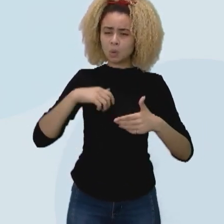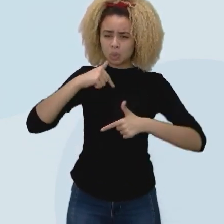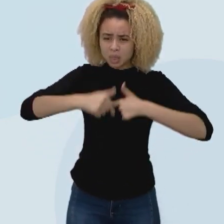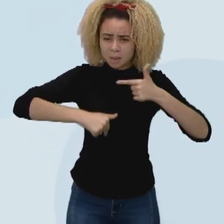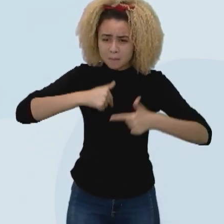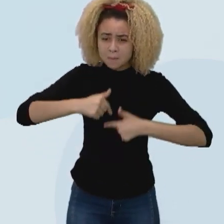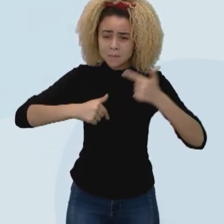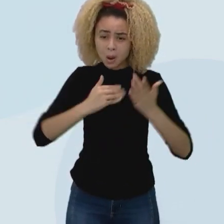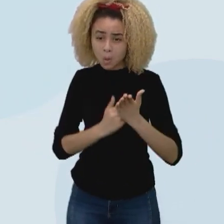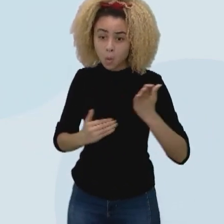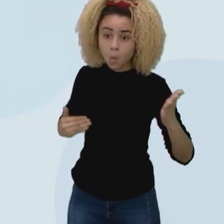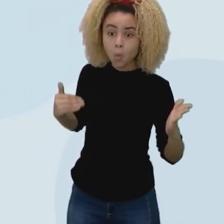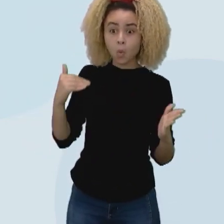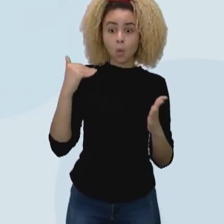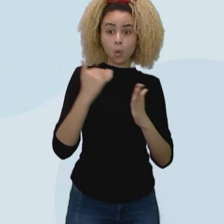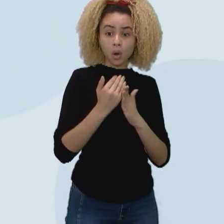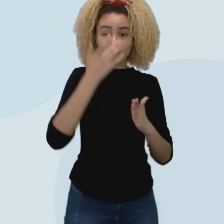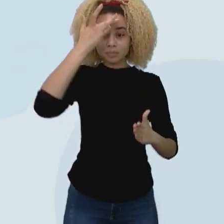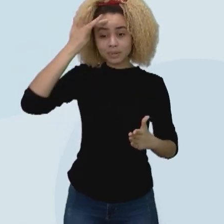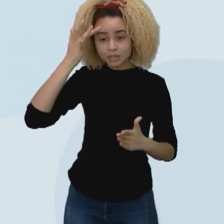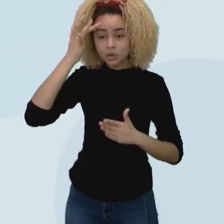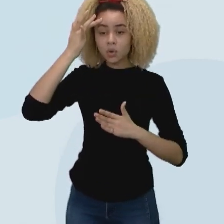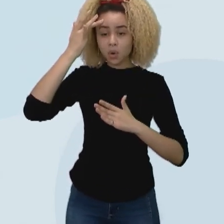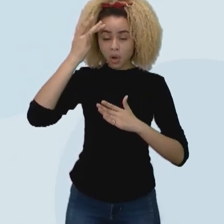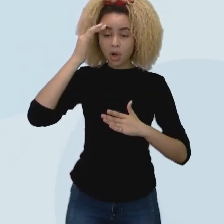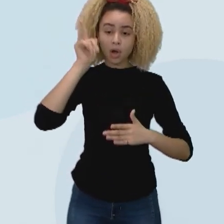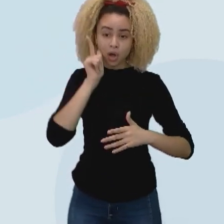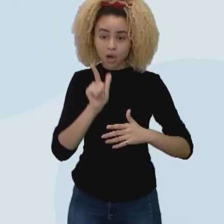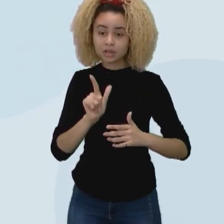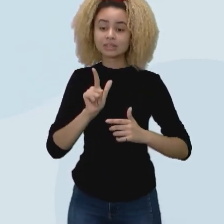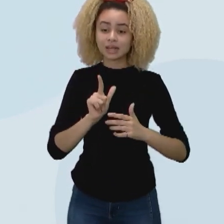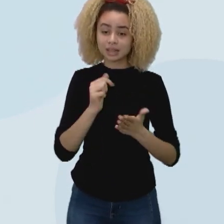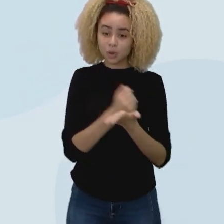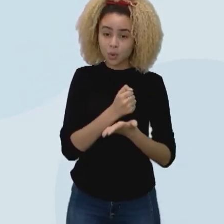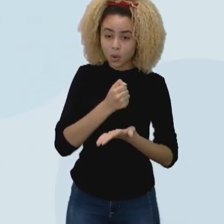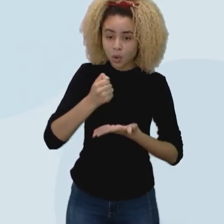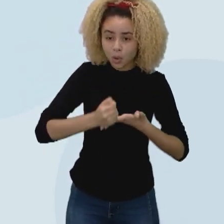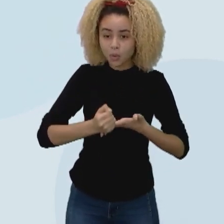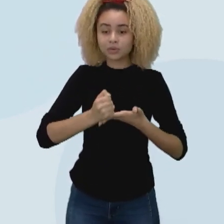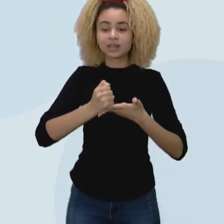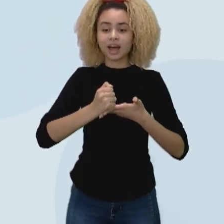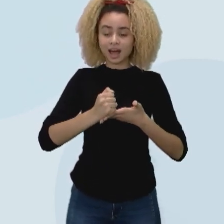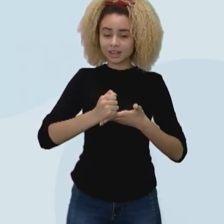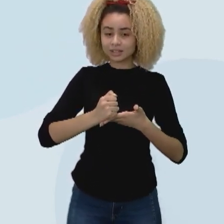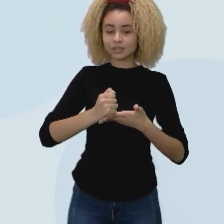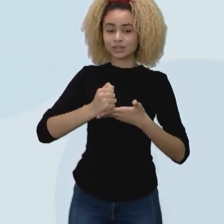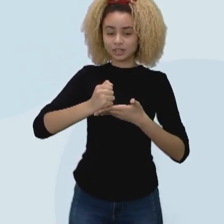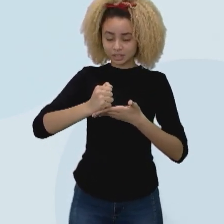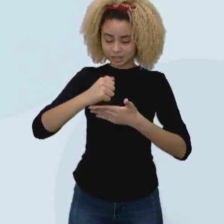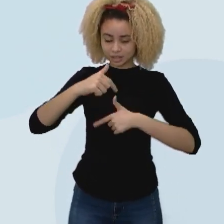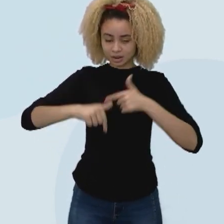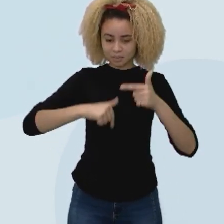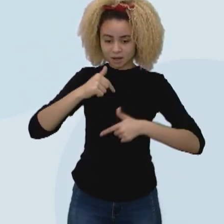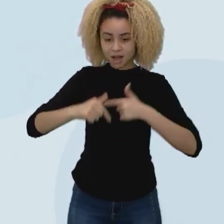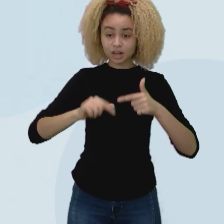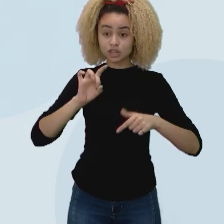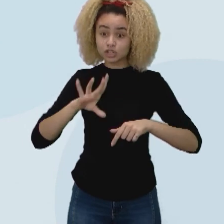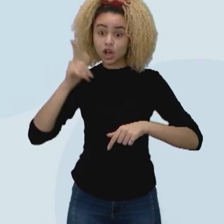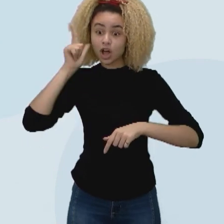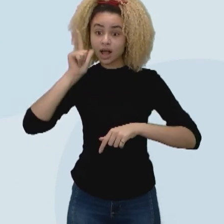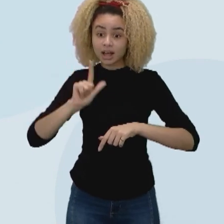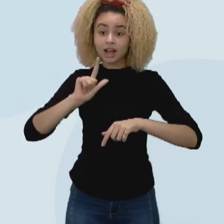em que o trabalhador ele tem um contrato de trabalho que é de 0 horas, ou seja, ele só ganha aquilo que ele